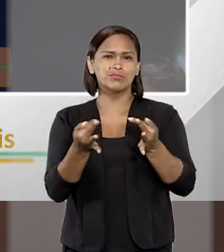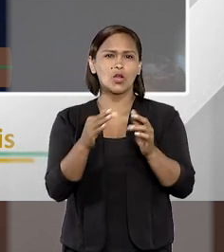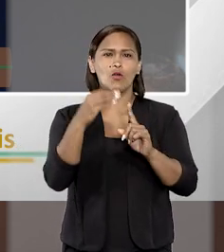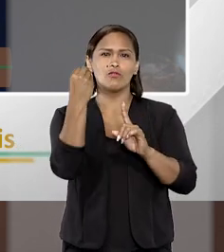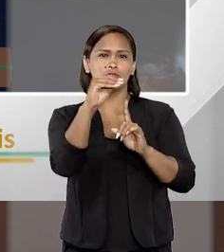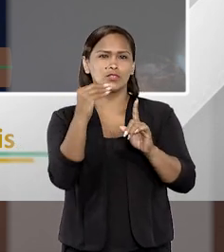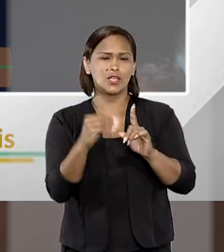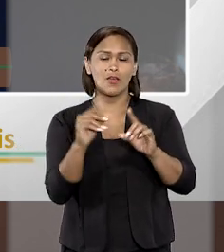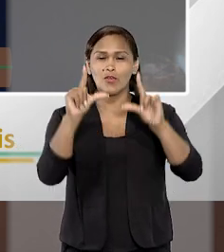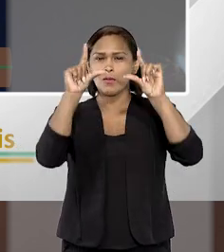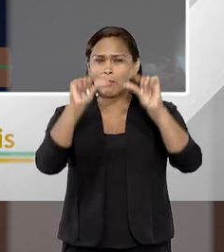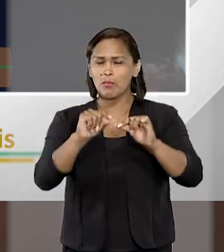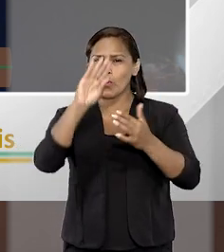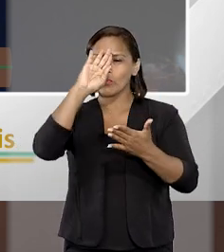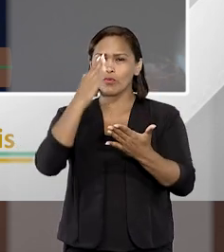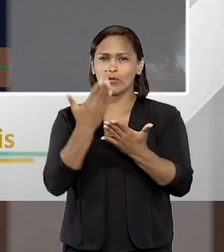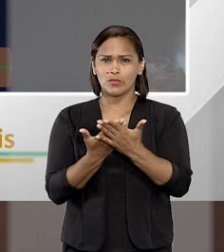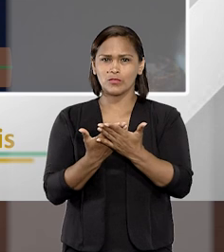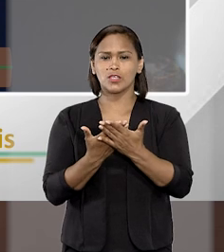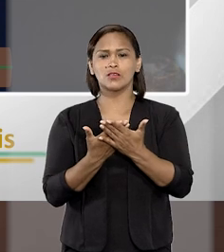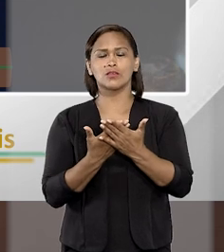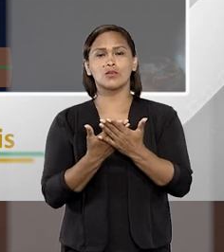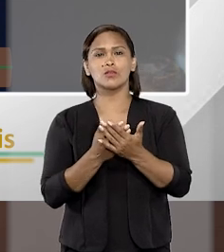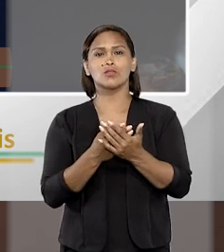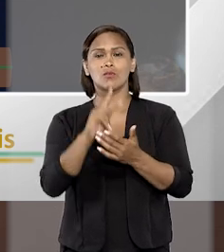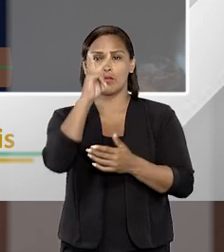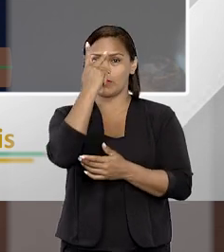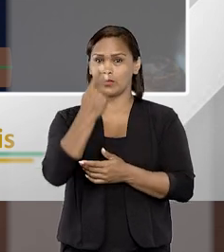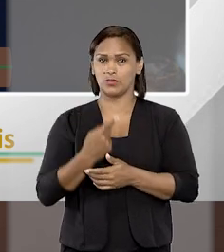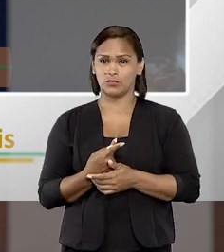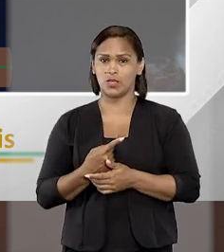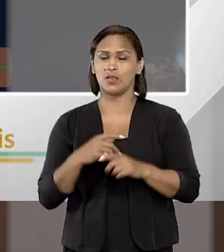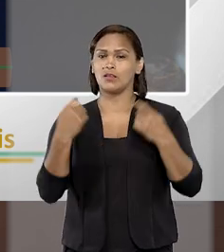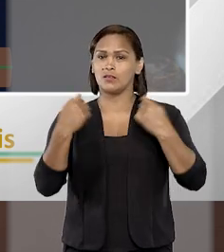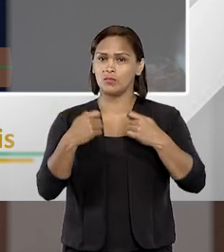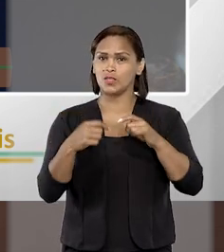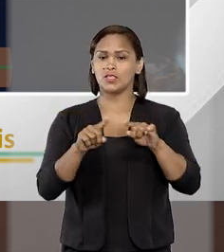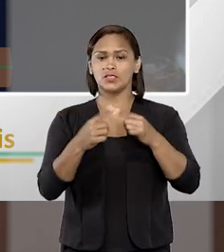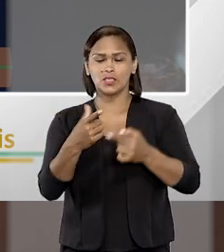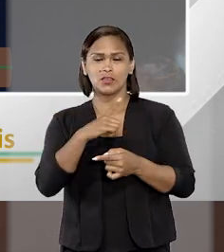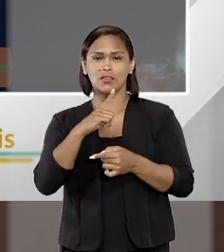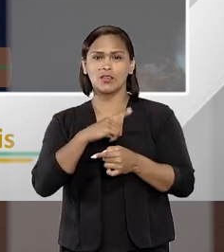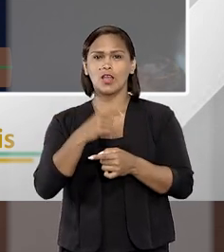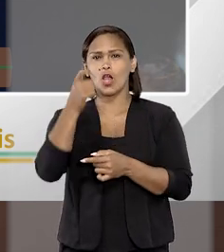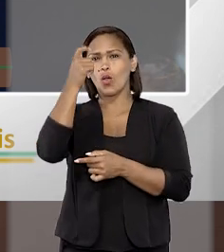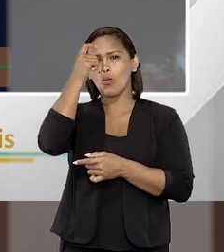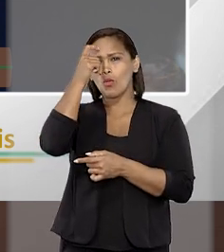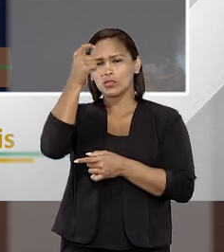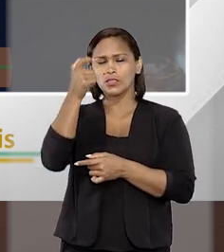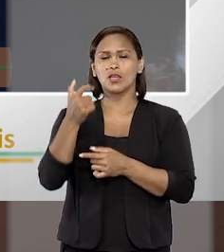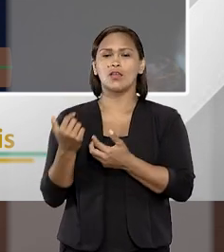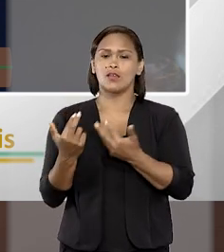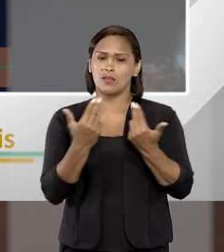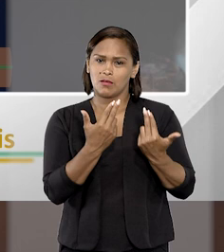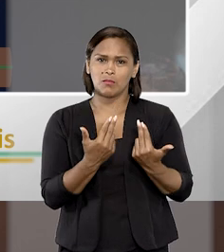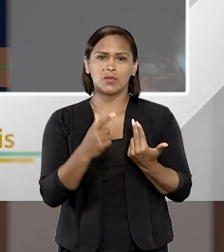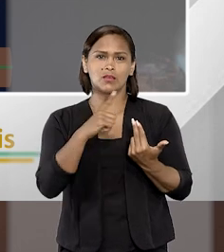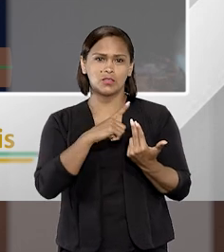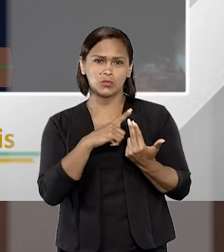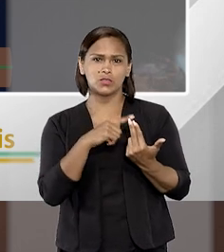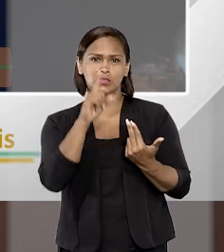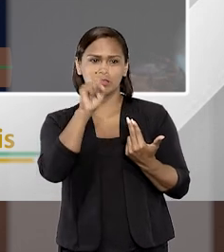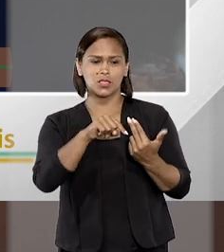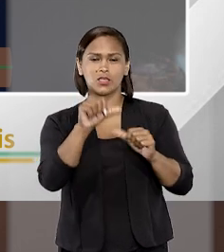vulnerável tão pouco chateado Quanto é reconhecido é preciso portanto que nós temos a consciência de que mesmo com